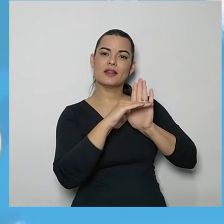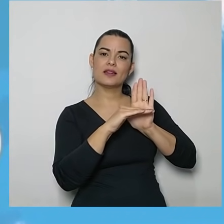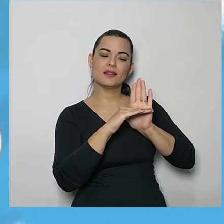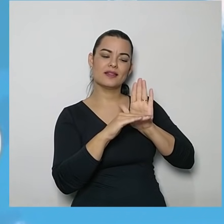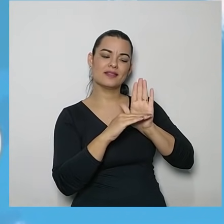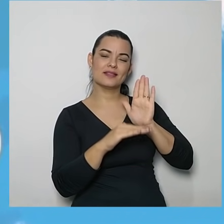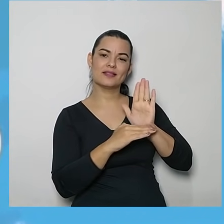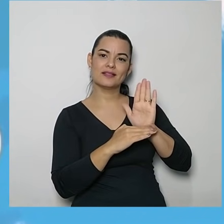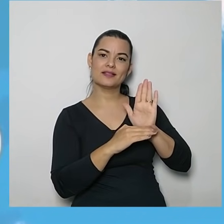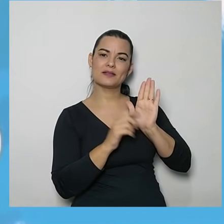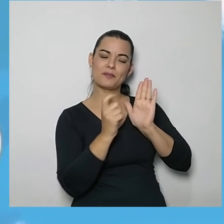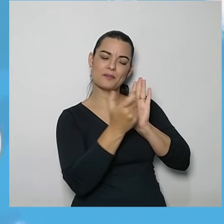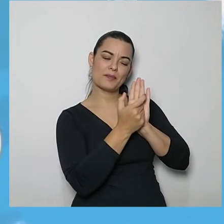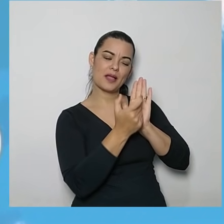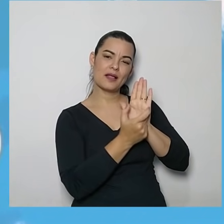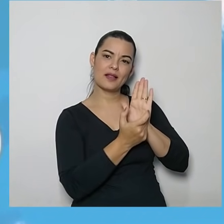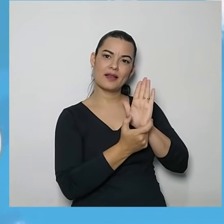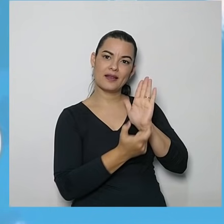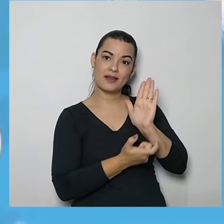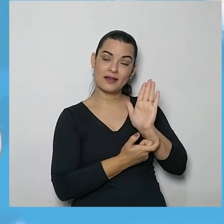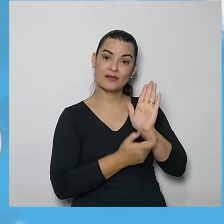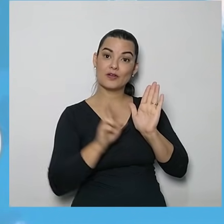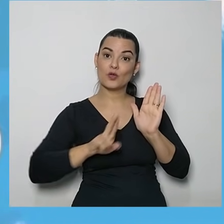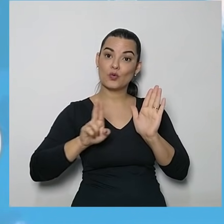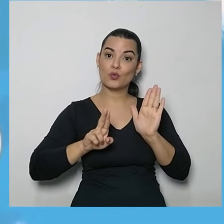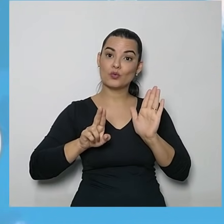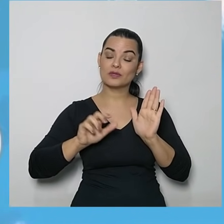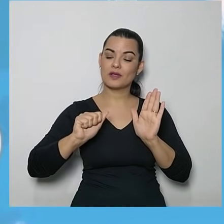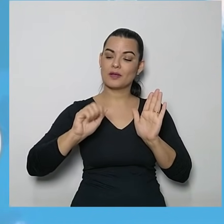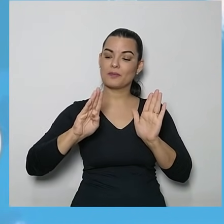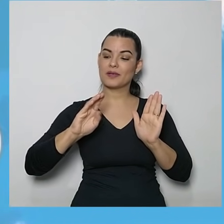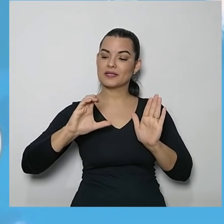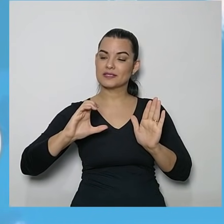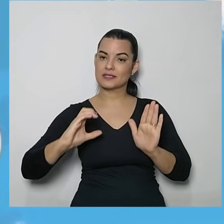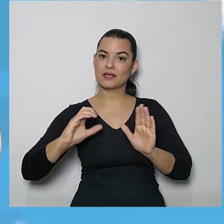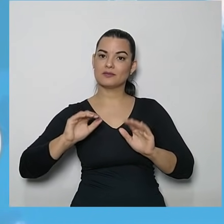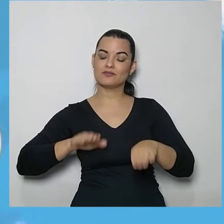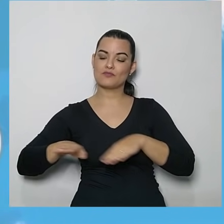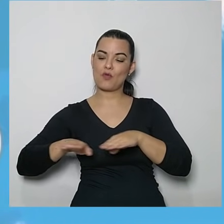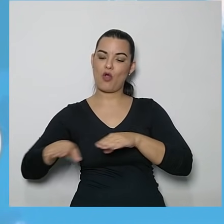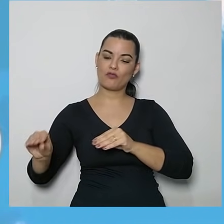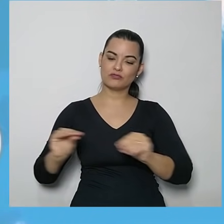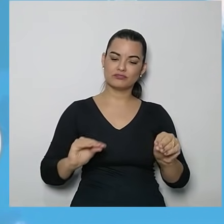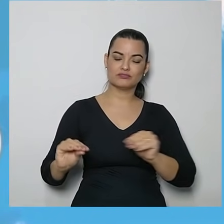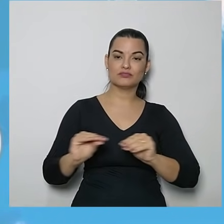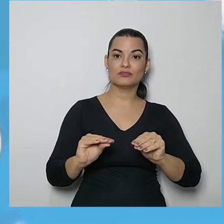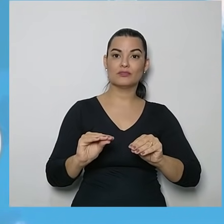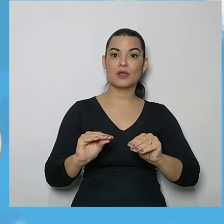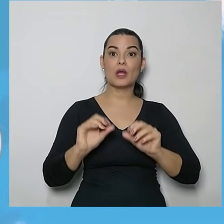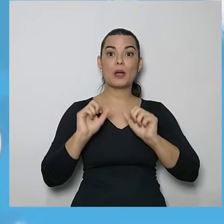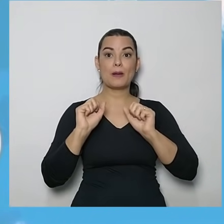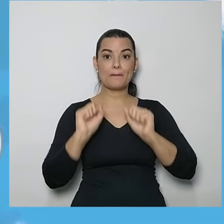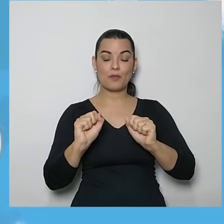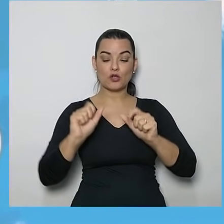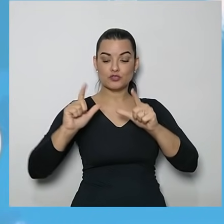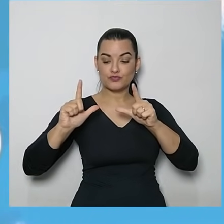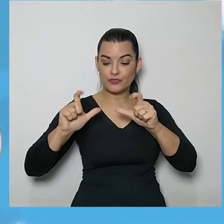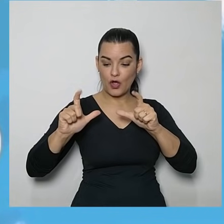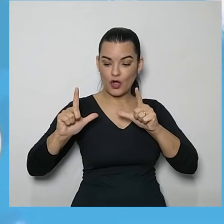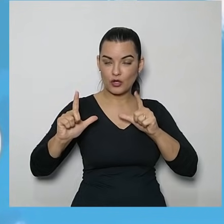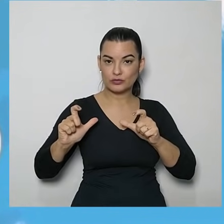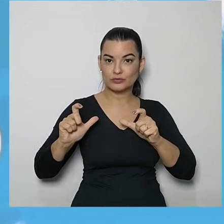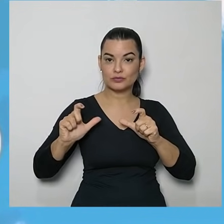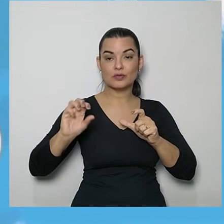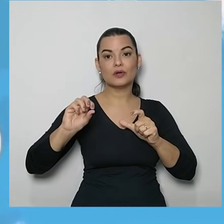Para registrar, vocês podem tirar uma foto ou escrever a lista que fizeram no alfabeto